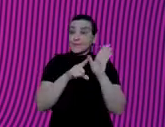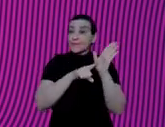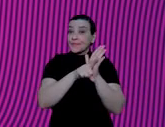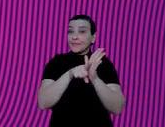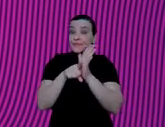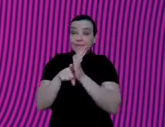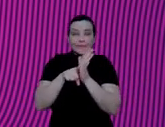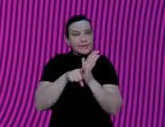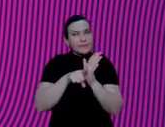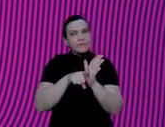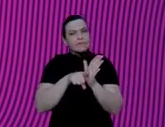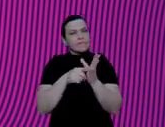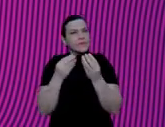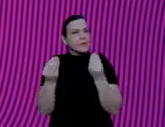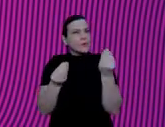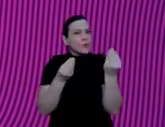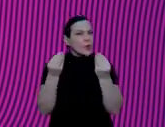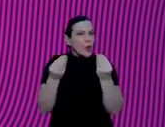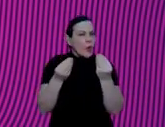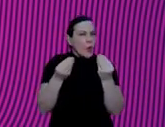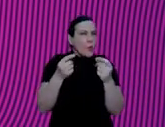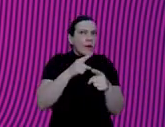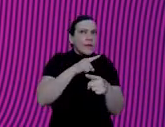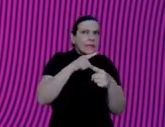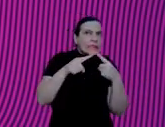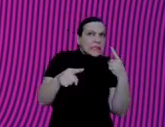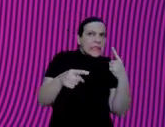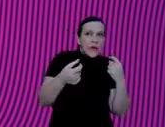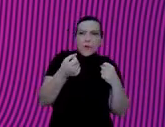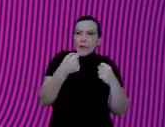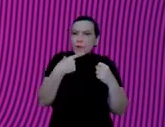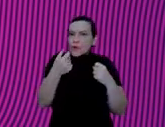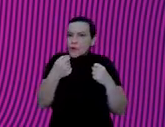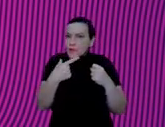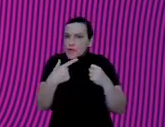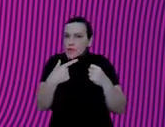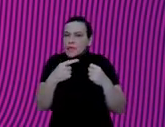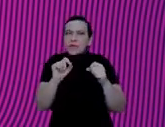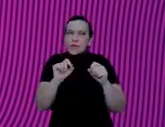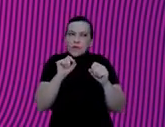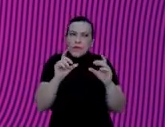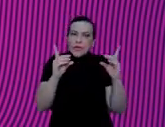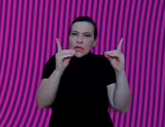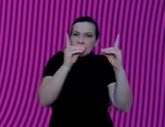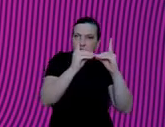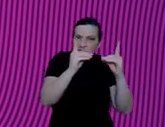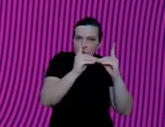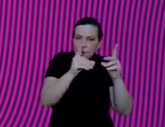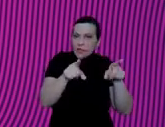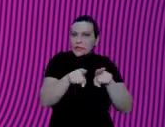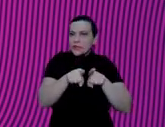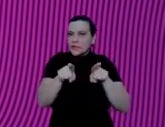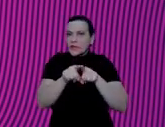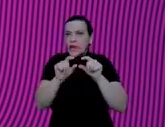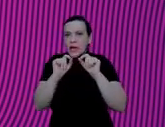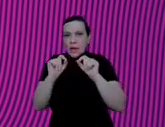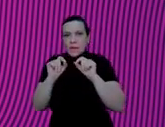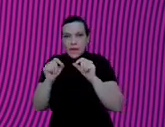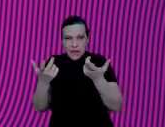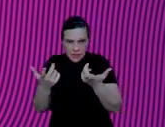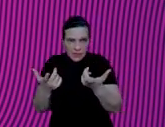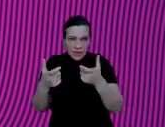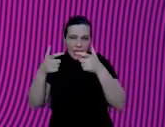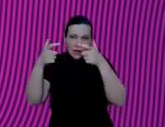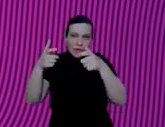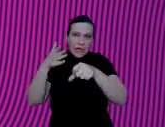a prescrição de opioides nos serviços, nos pronto-atendimentos, no serviço ambulatorial, se há variação, né? Então, redes